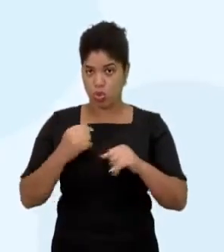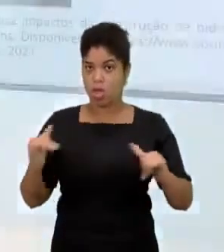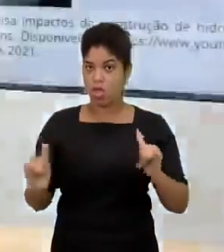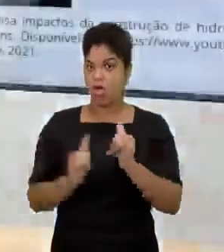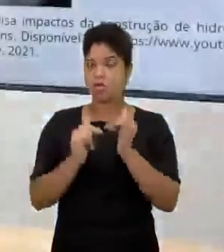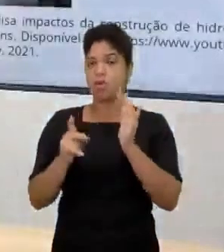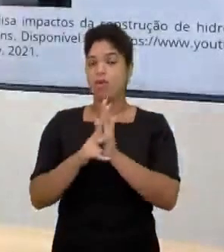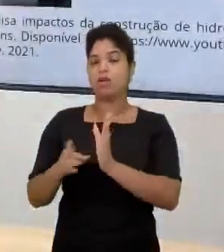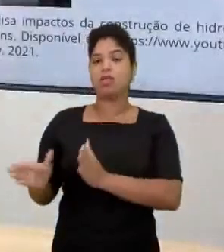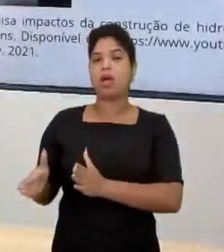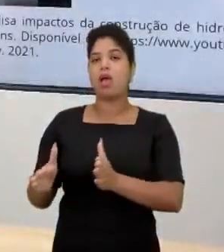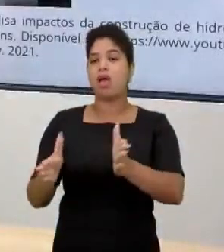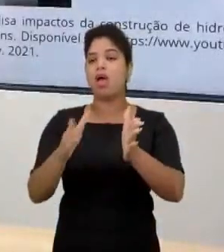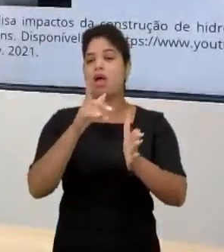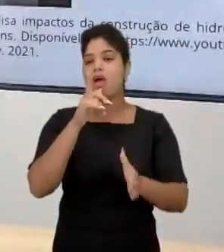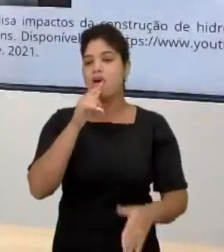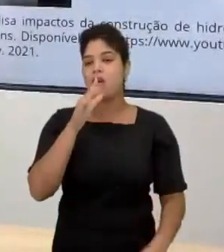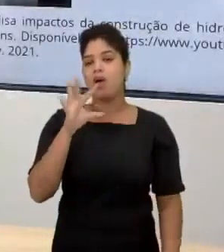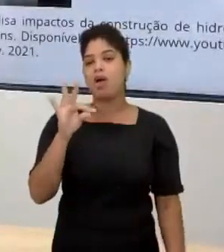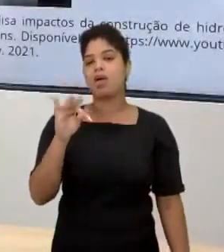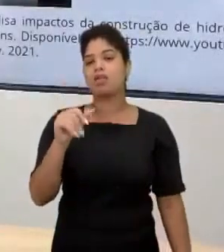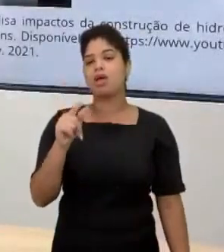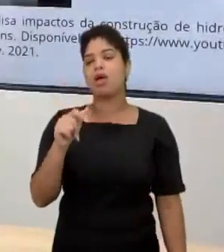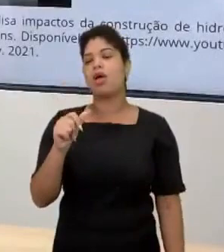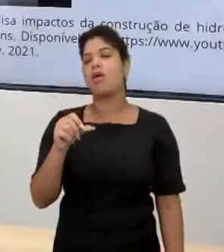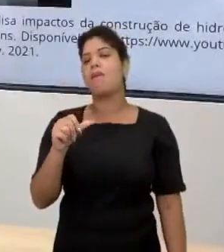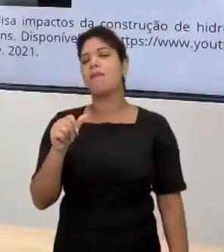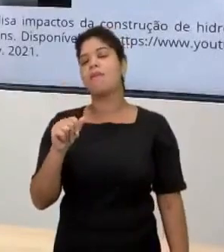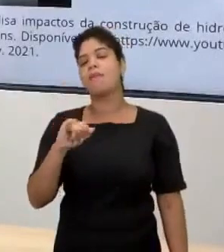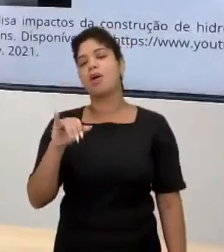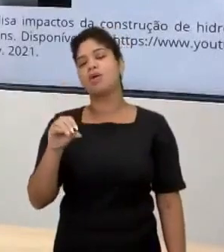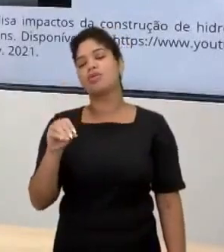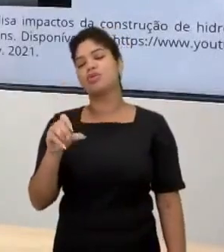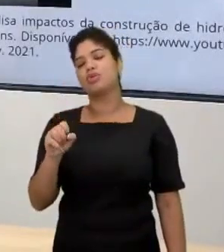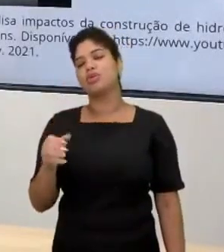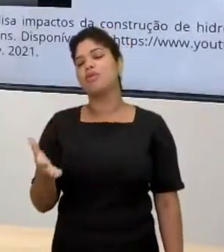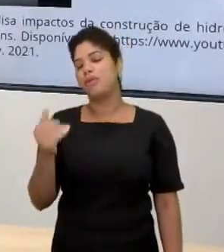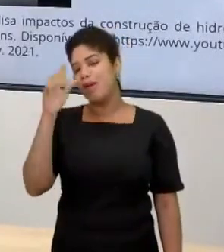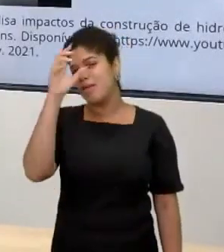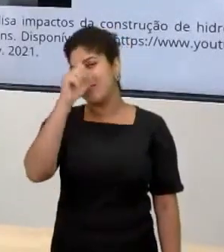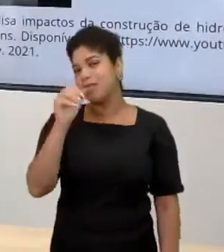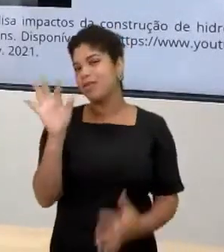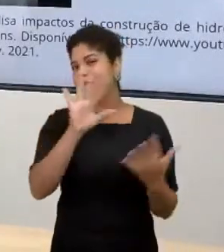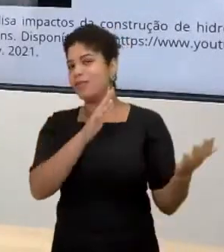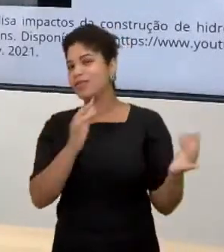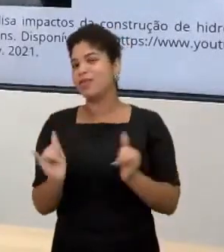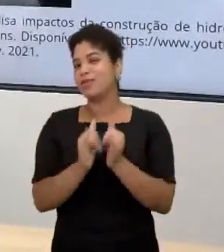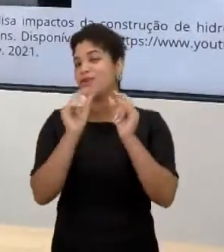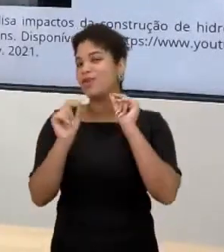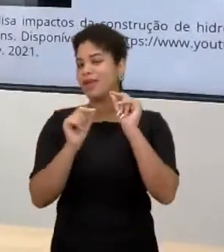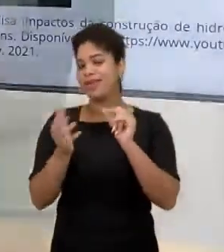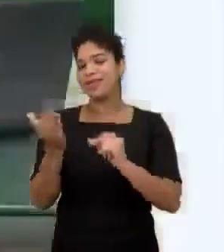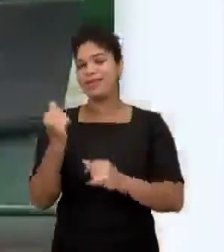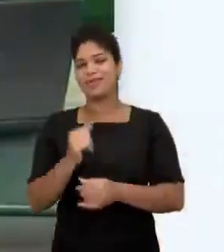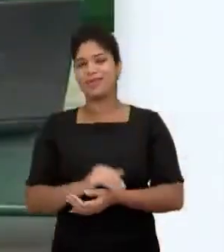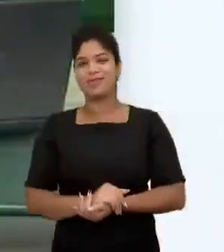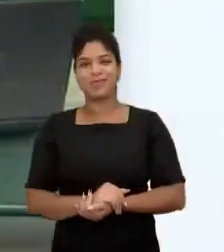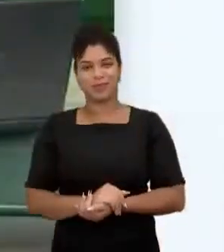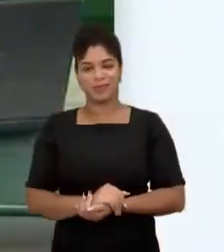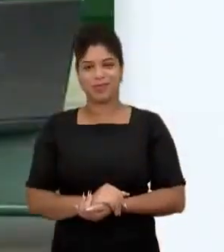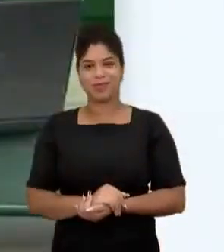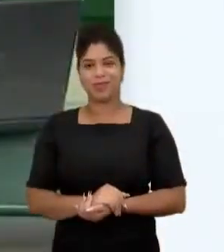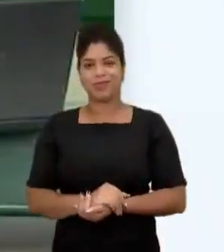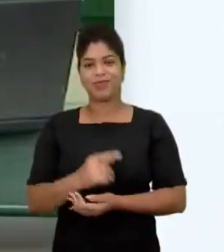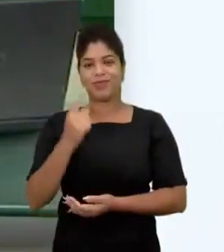rio Tapajós e vê essa questão aí de meio ambiente e construção de hidrelétrica. Daqui a pouco a gente volta. Um